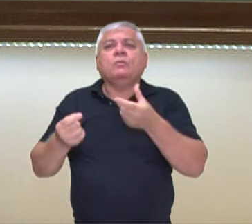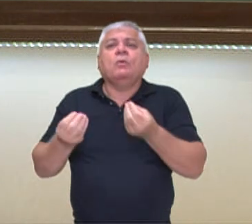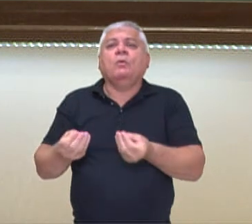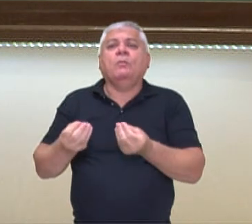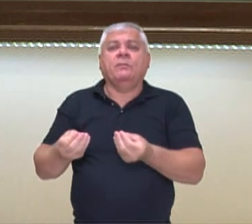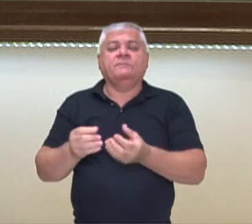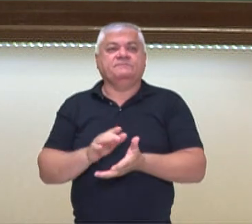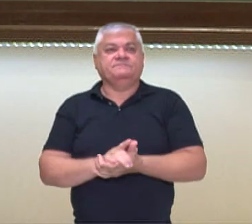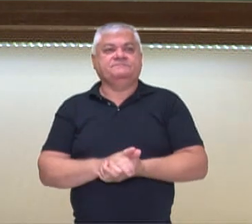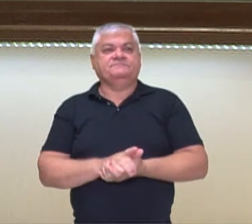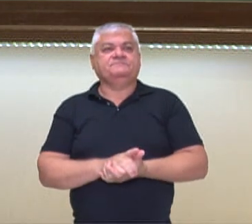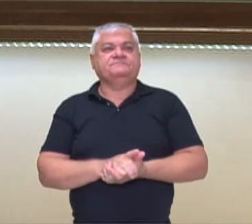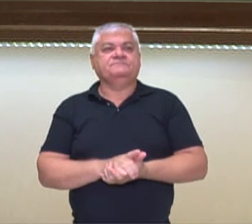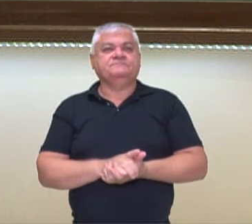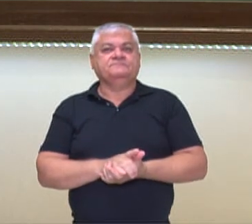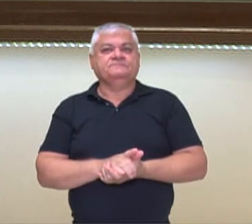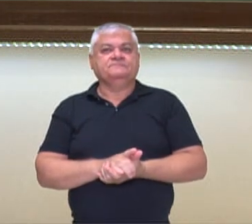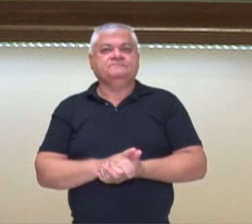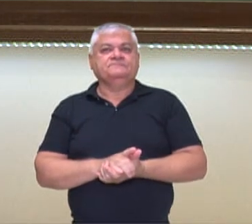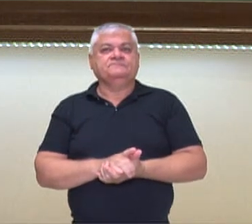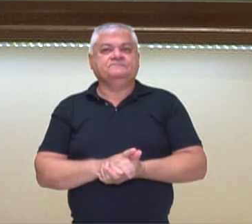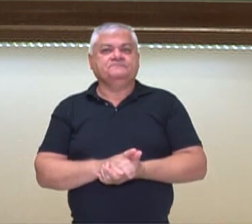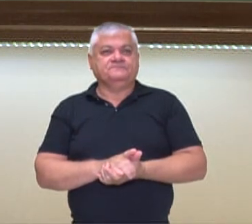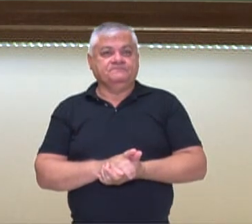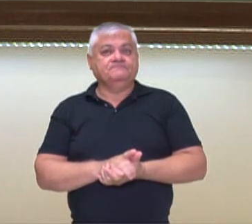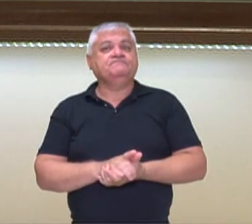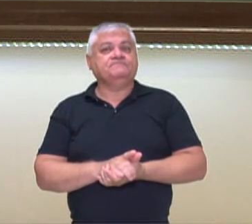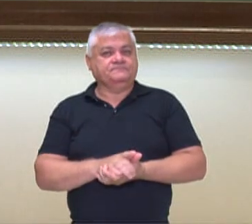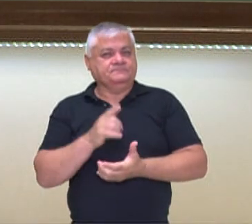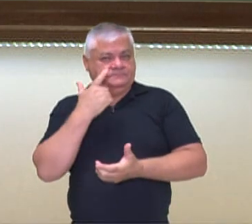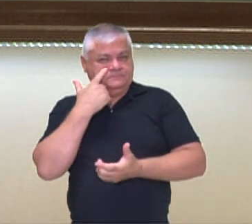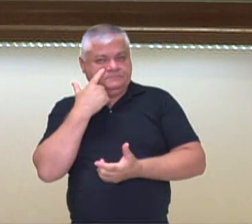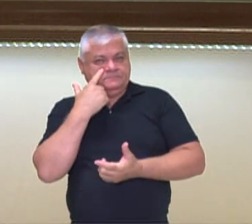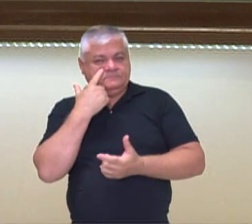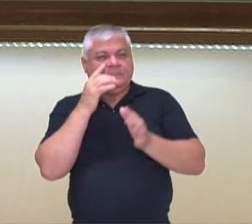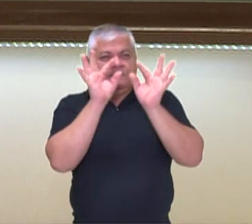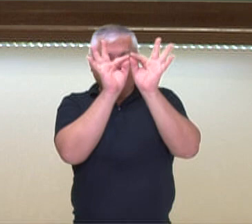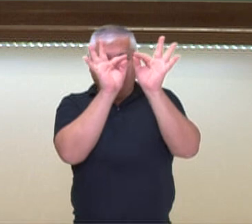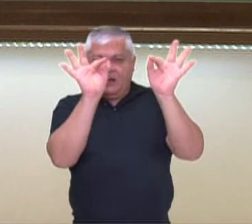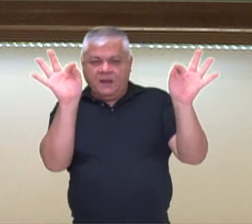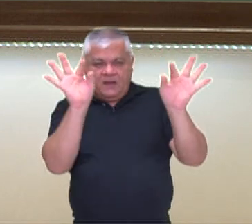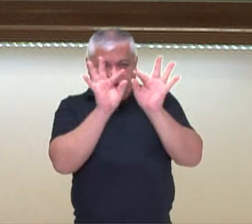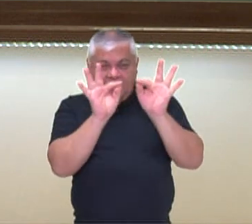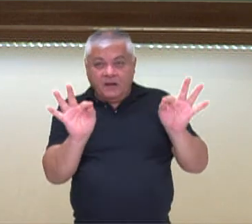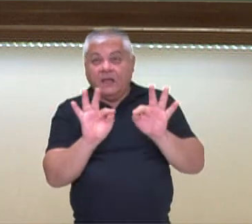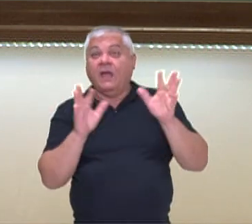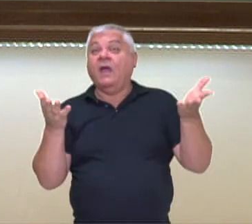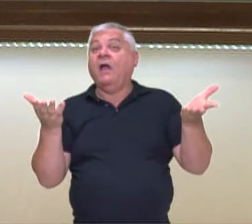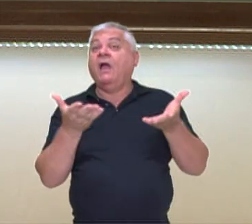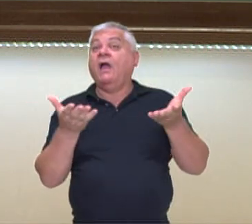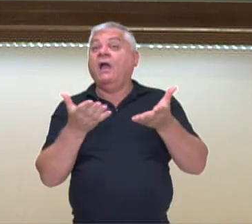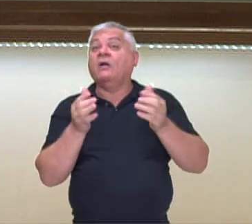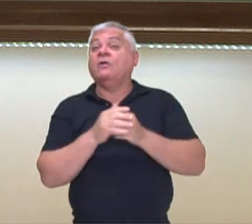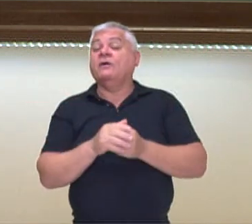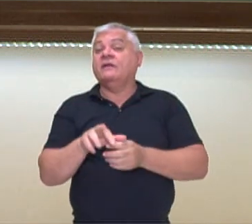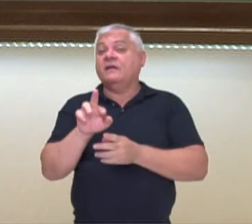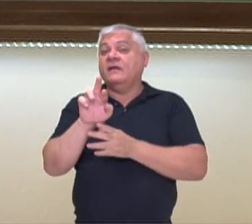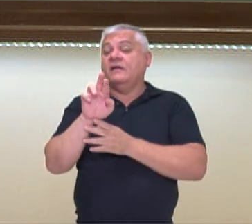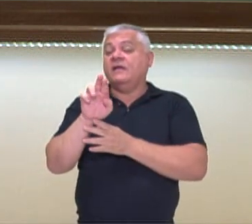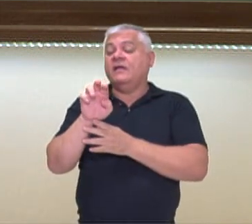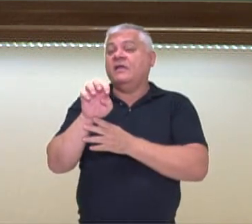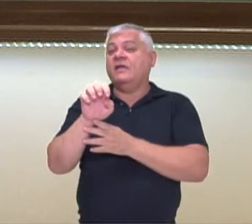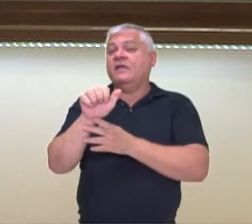tá bom? E aí, nós vimos equações, né? E agora, será que reação é igual? Lembram-se da